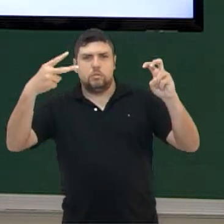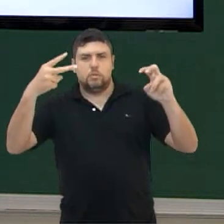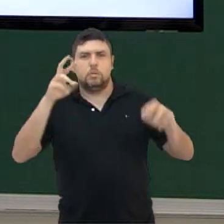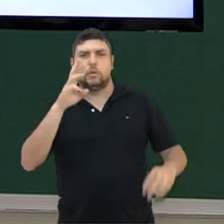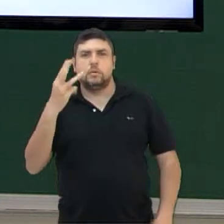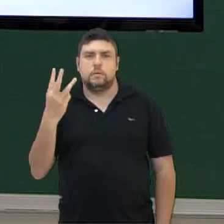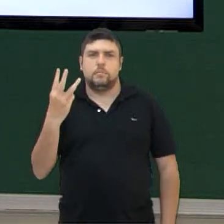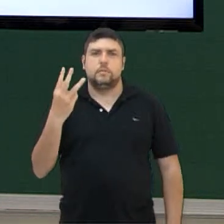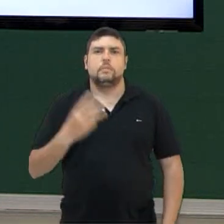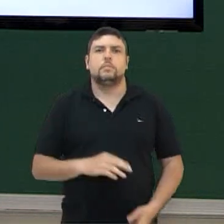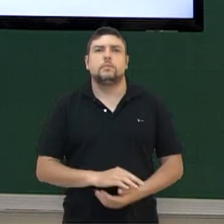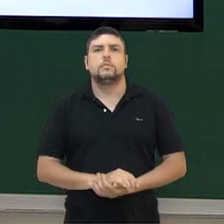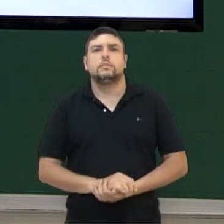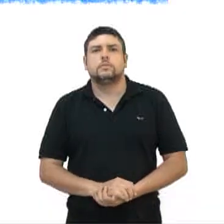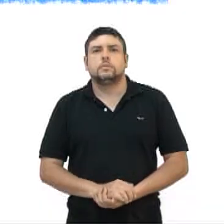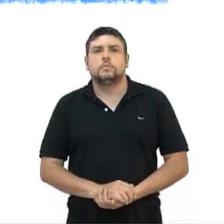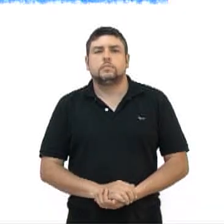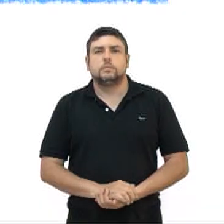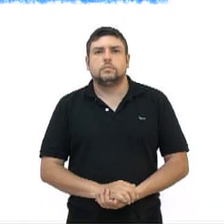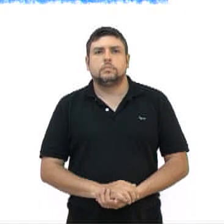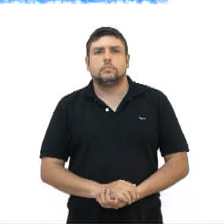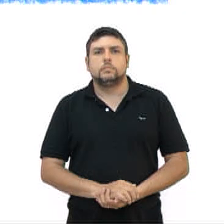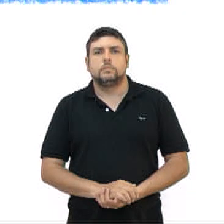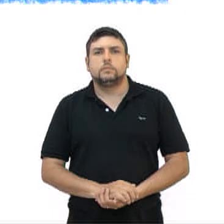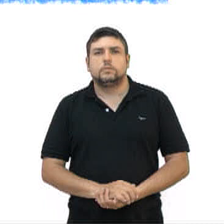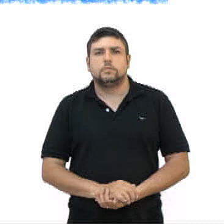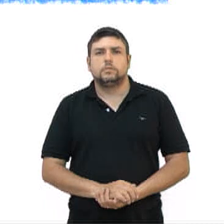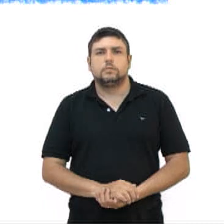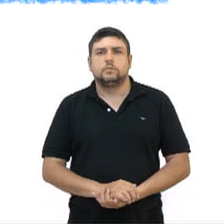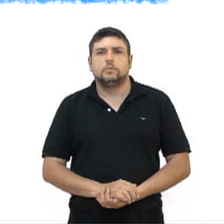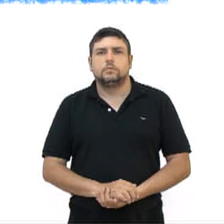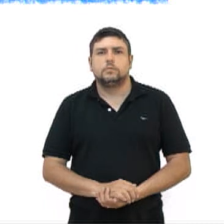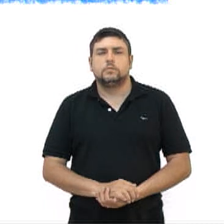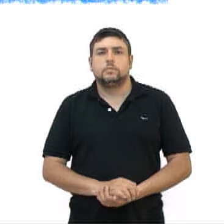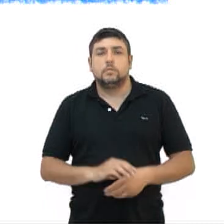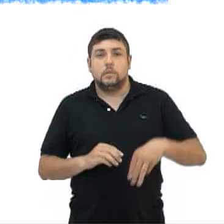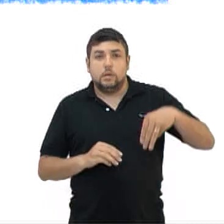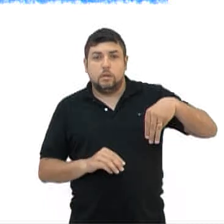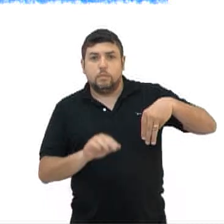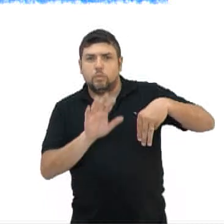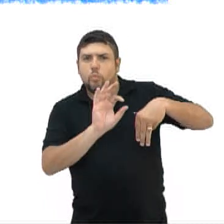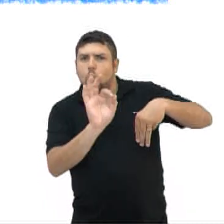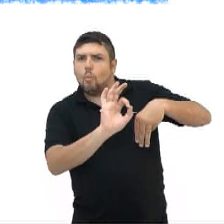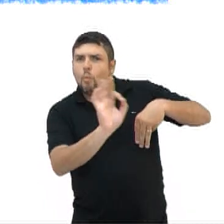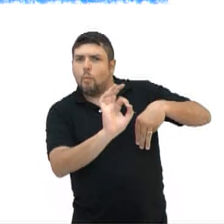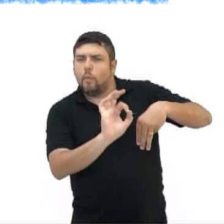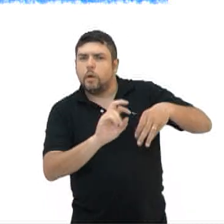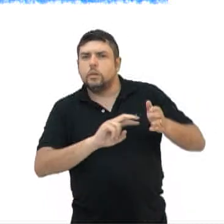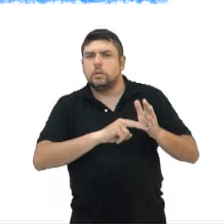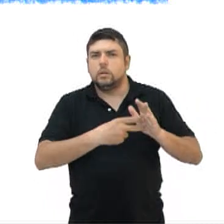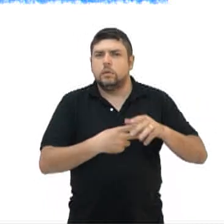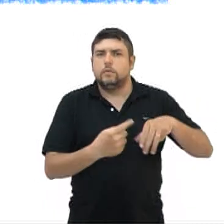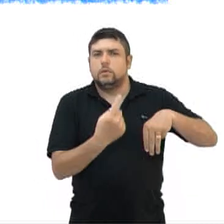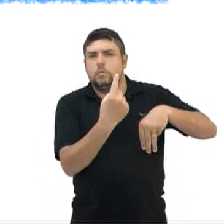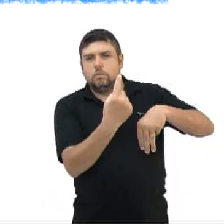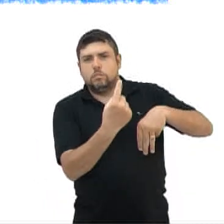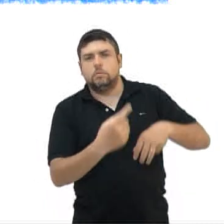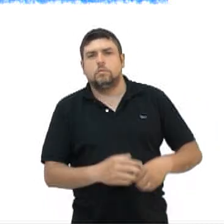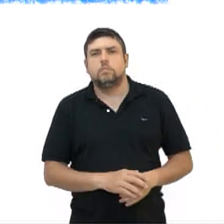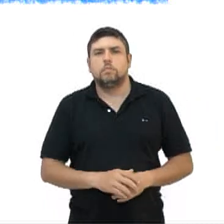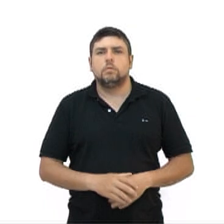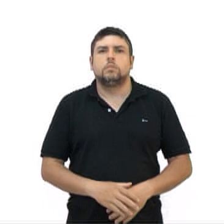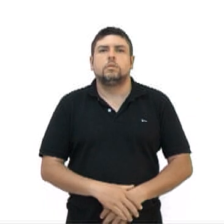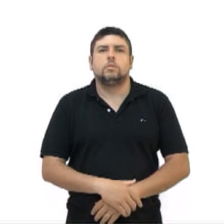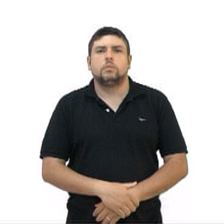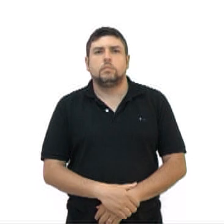M elevado a 3 vezes M, esse M não tem expoente, é porque é 1. 3 mais 1 fica M elevado a